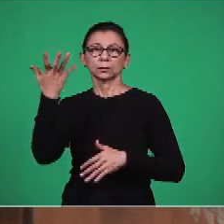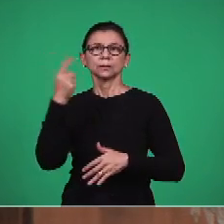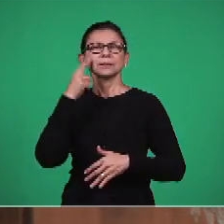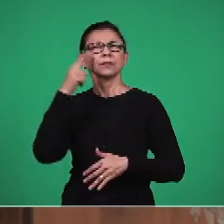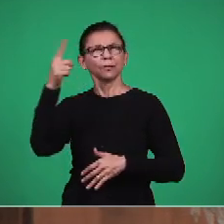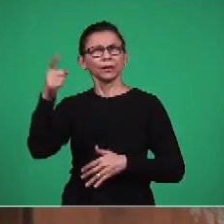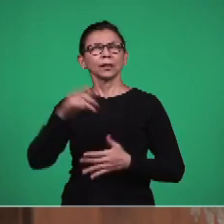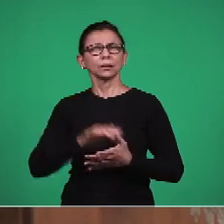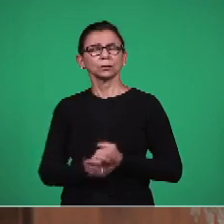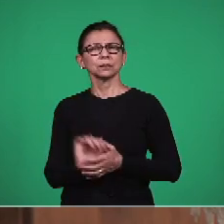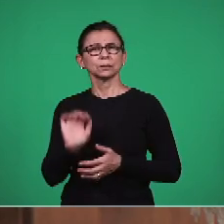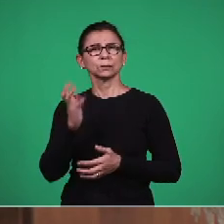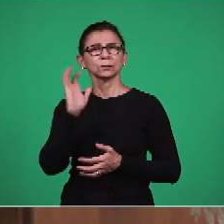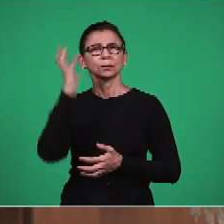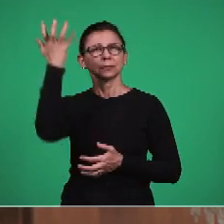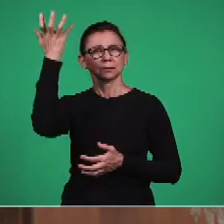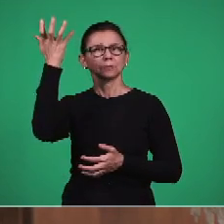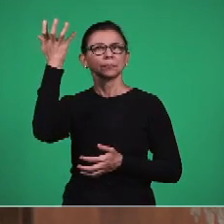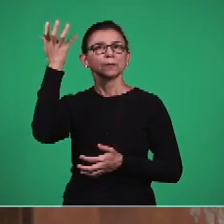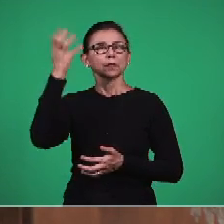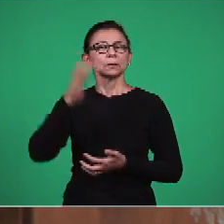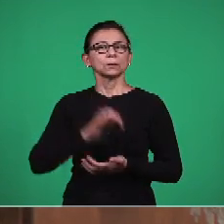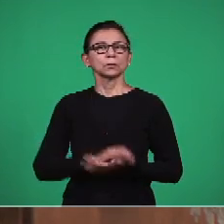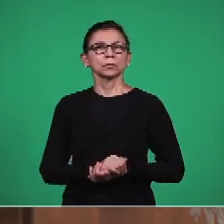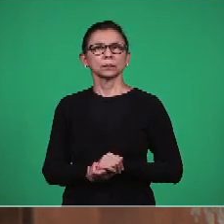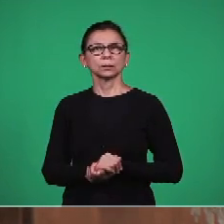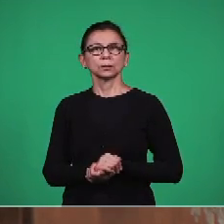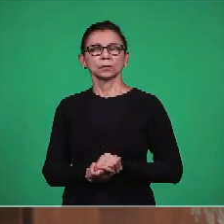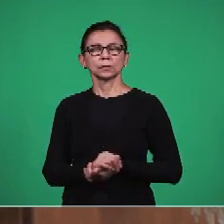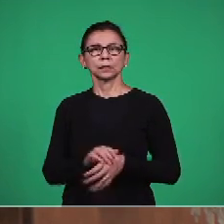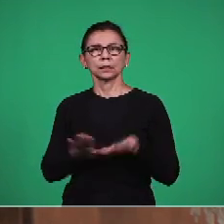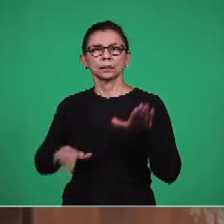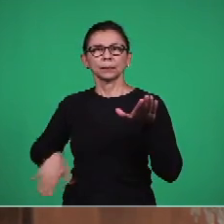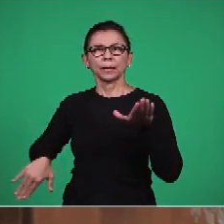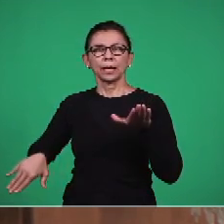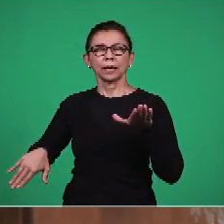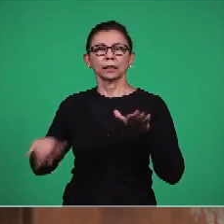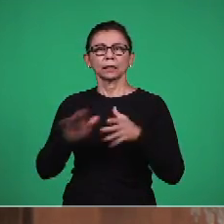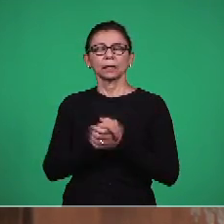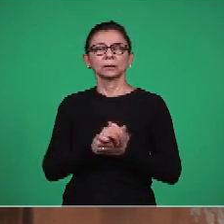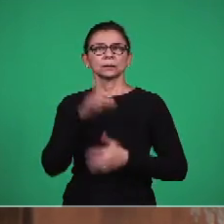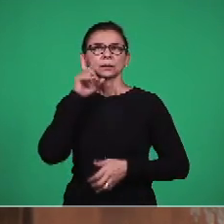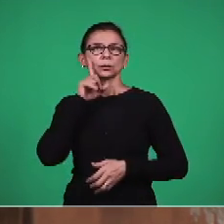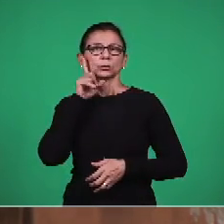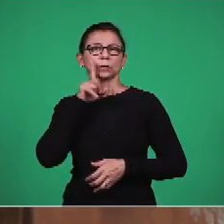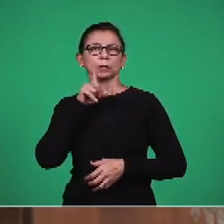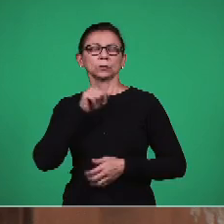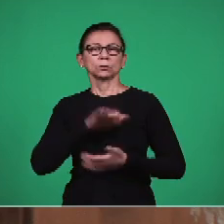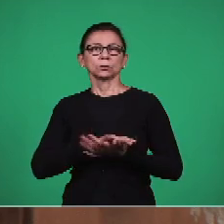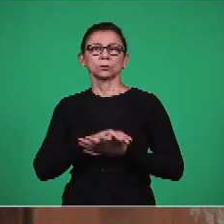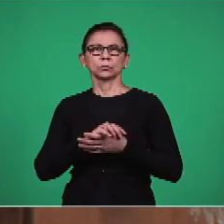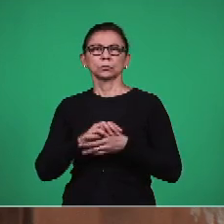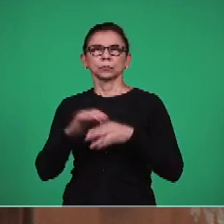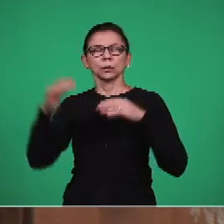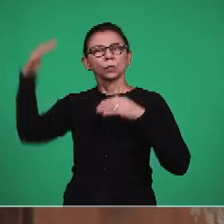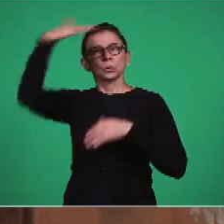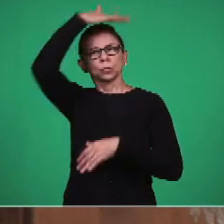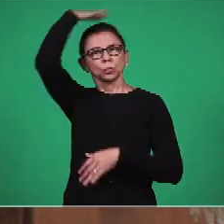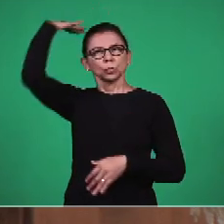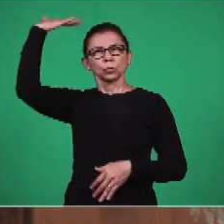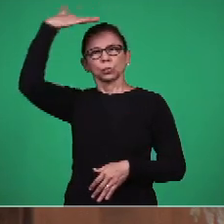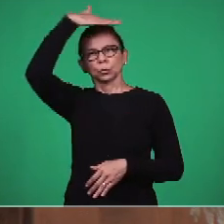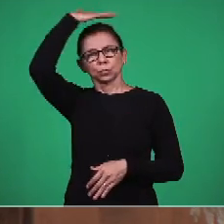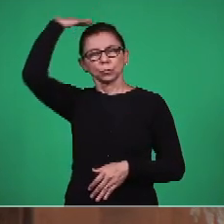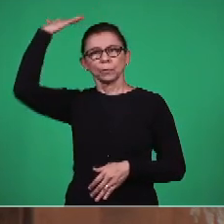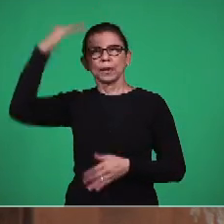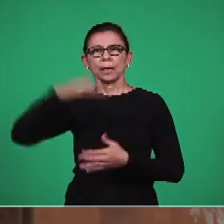acidentes hoje que se formam na costa americana, né? E ali do México, né? No Golfo do México, né? Você pega